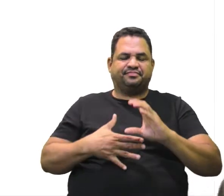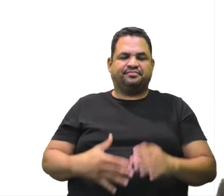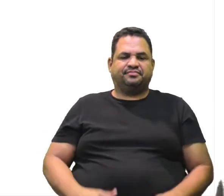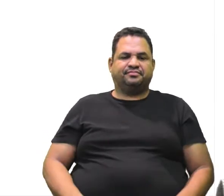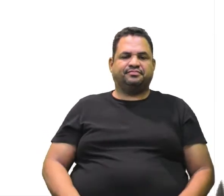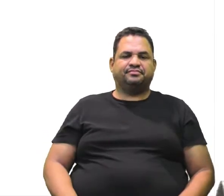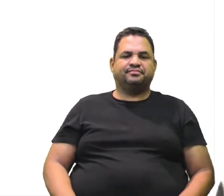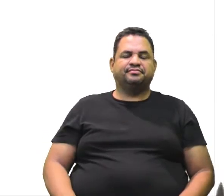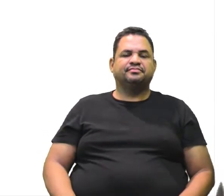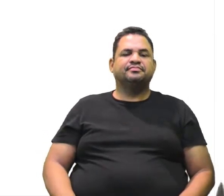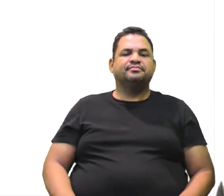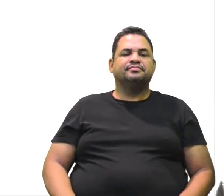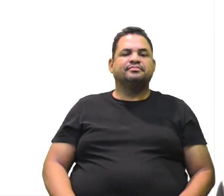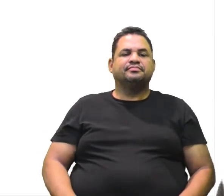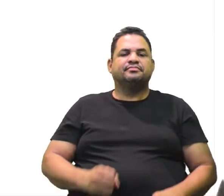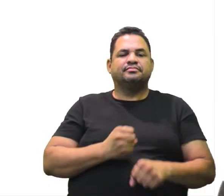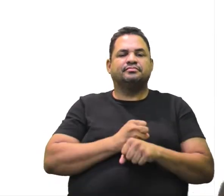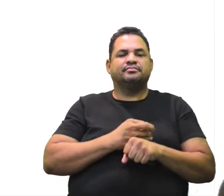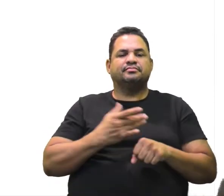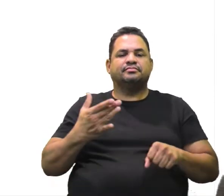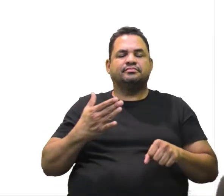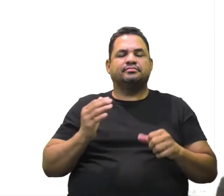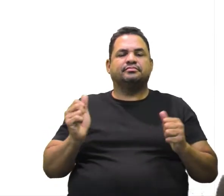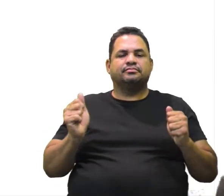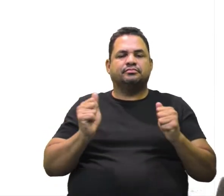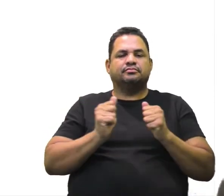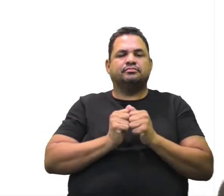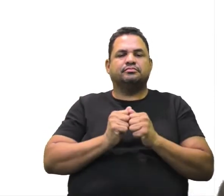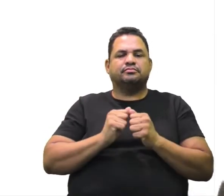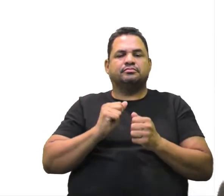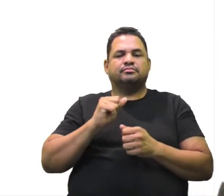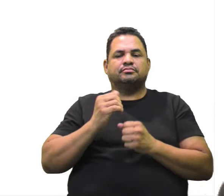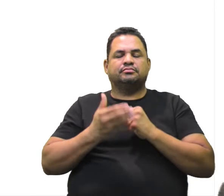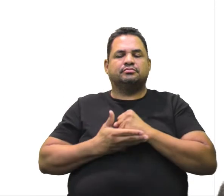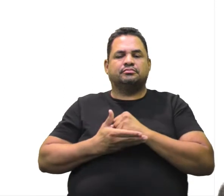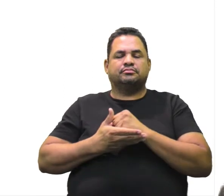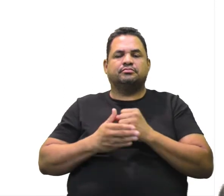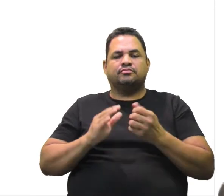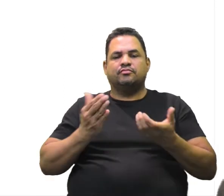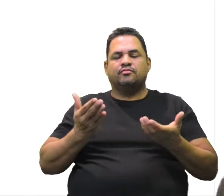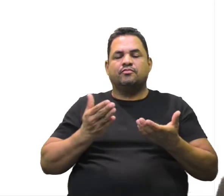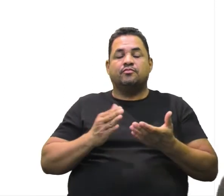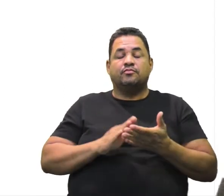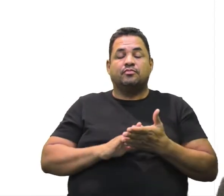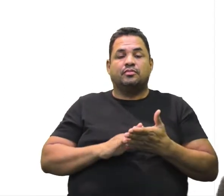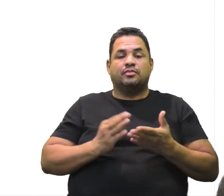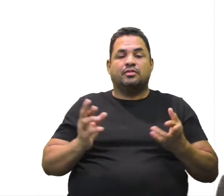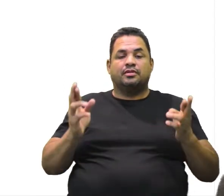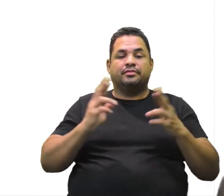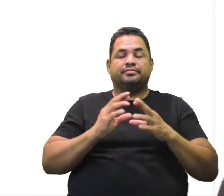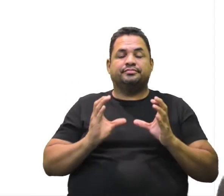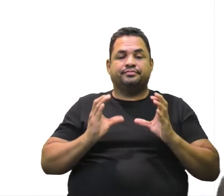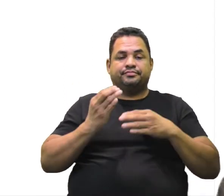Então, para um ácido reagir com a base, claro que ele vai reagir com o grupamento